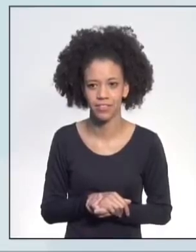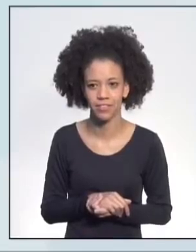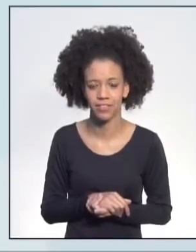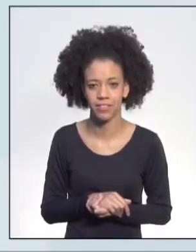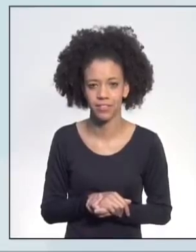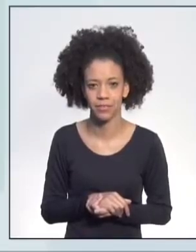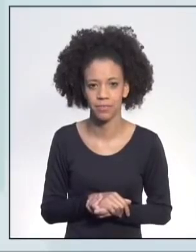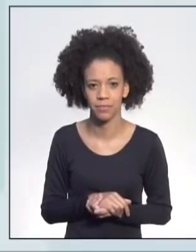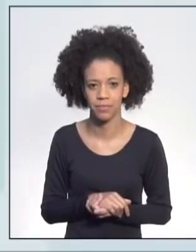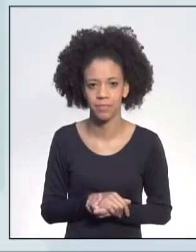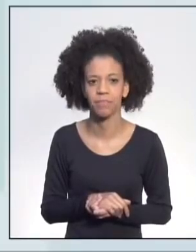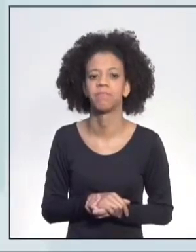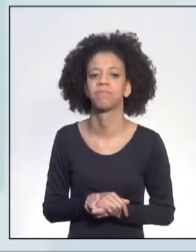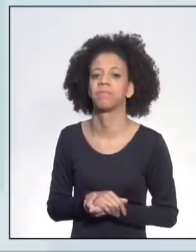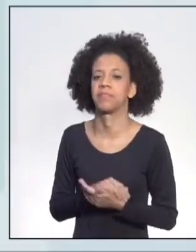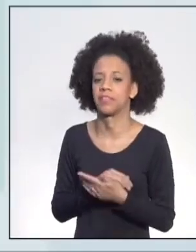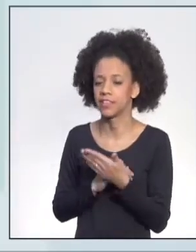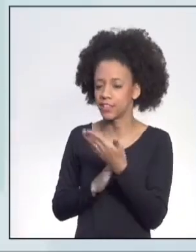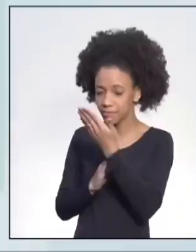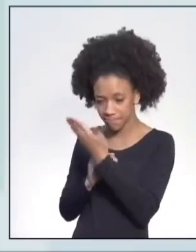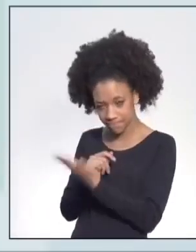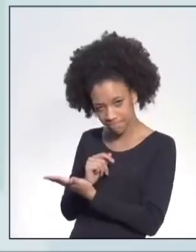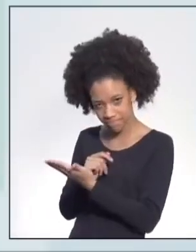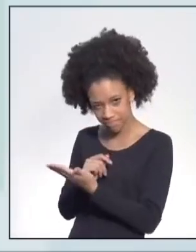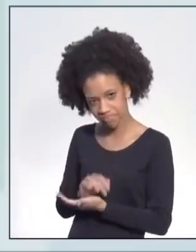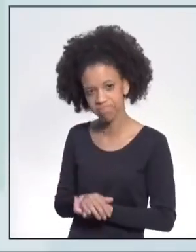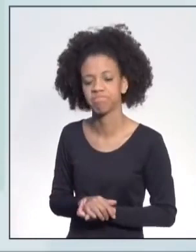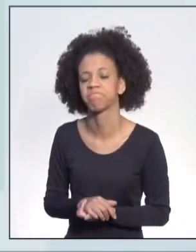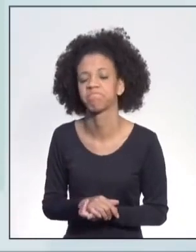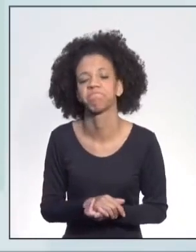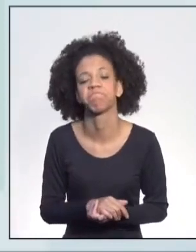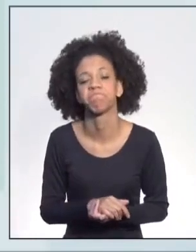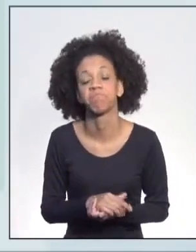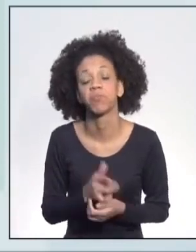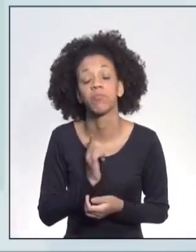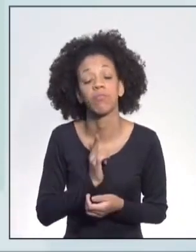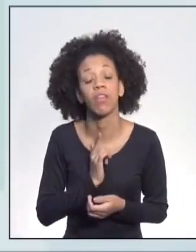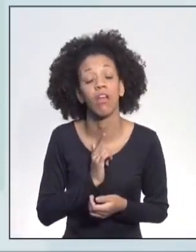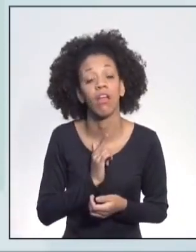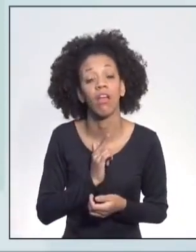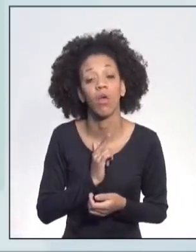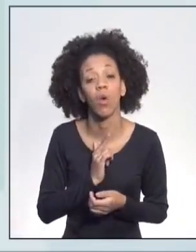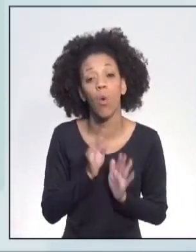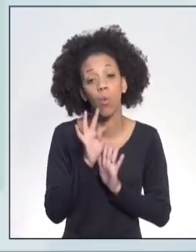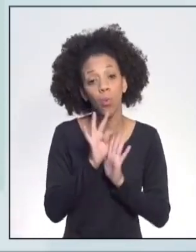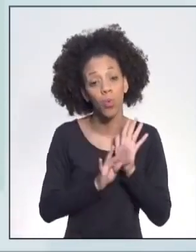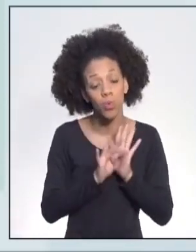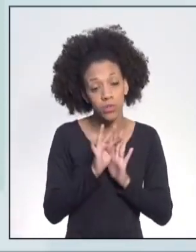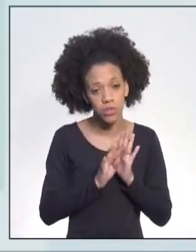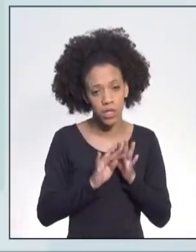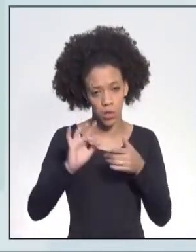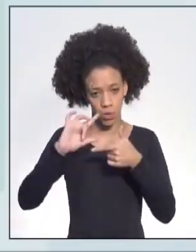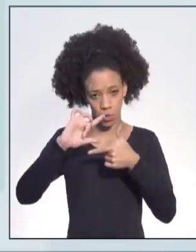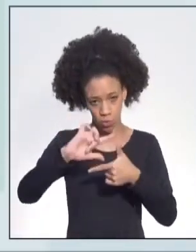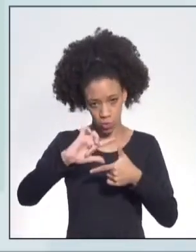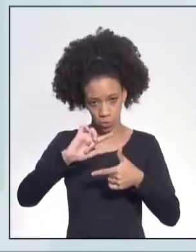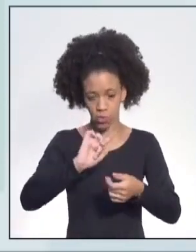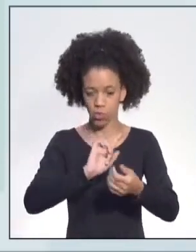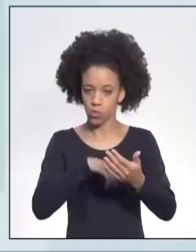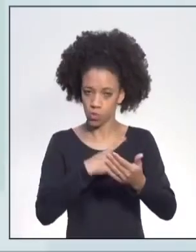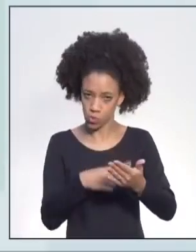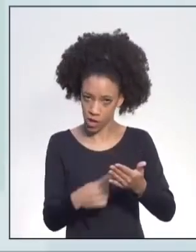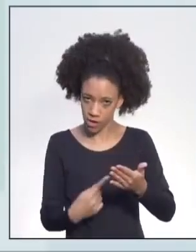Deixa eu passar. Então, aqui vocês já viram a Pedra de Roseta. Aqui na próxima tela nós temos um texto que foi retirado do caderno do